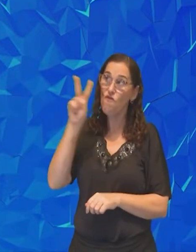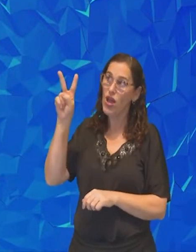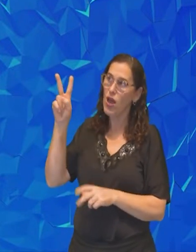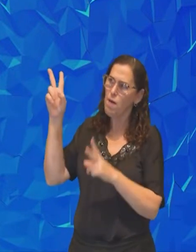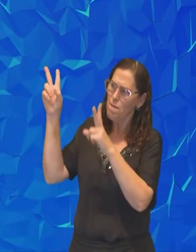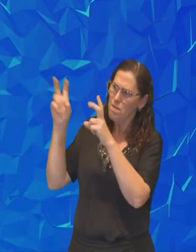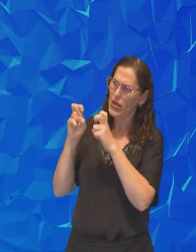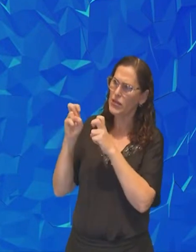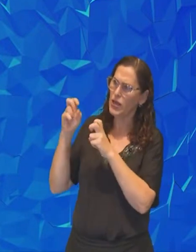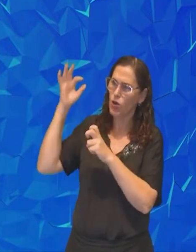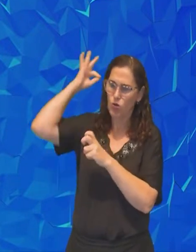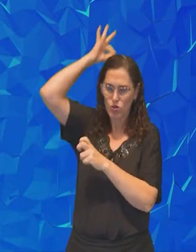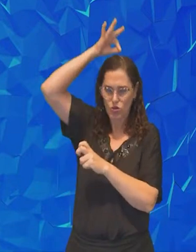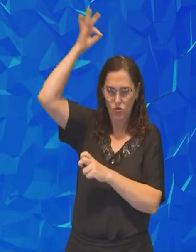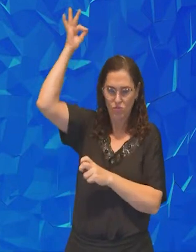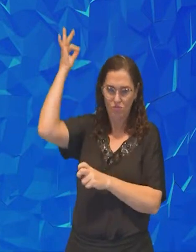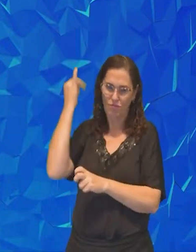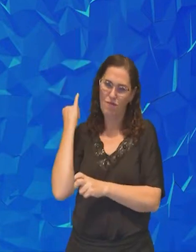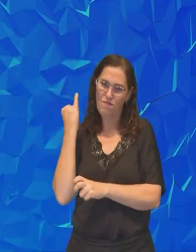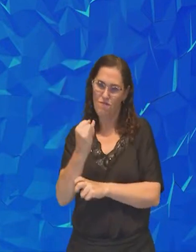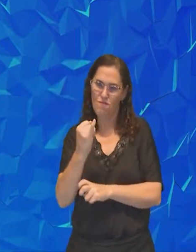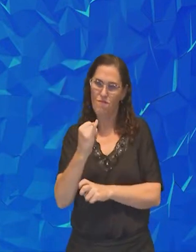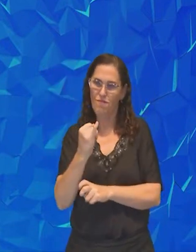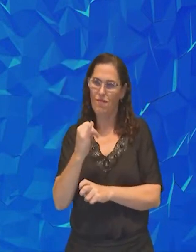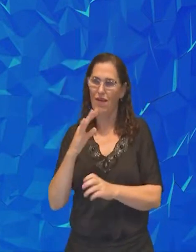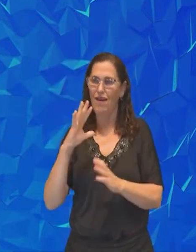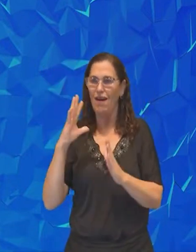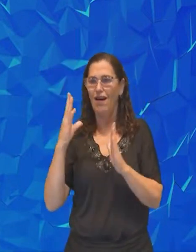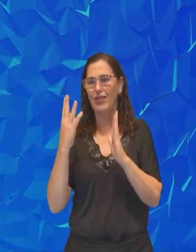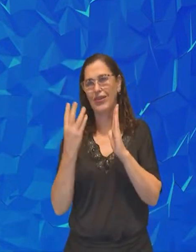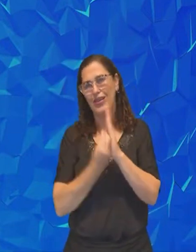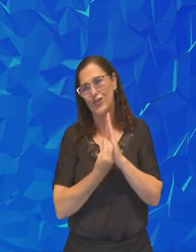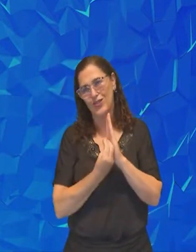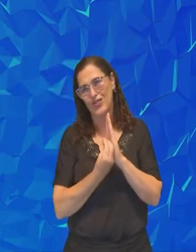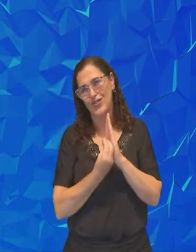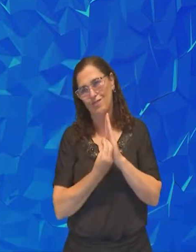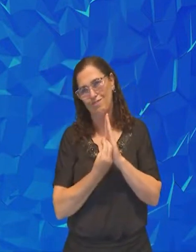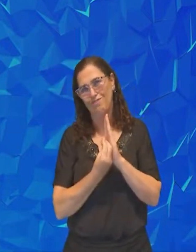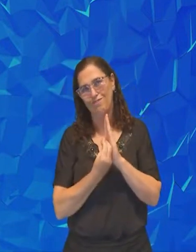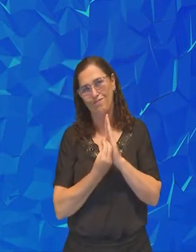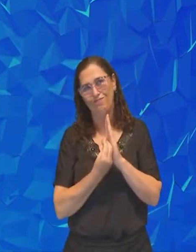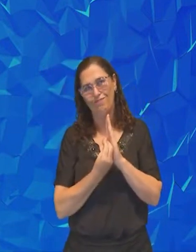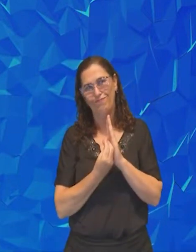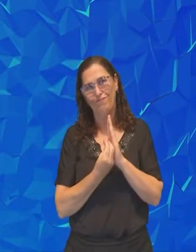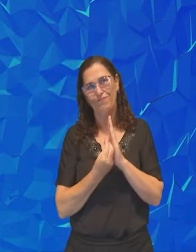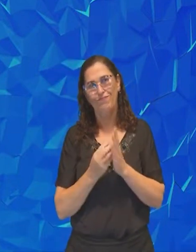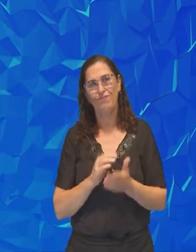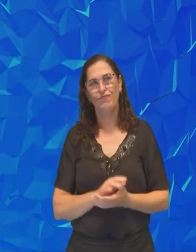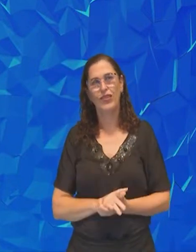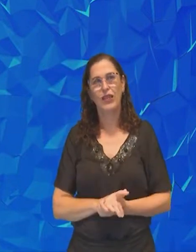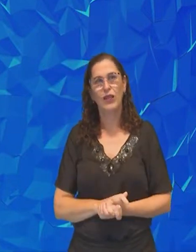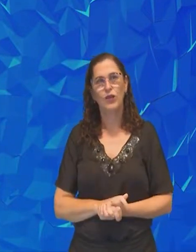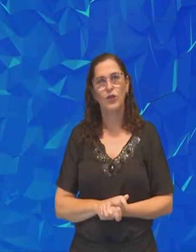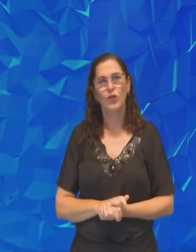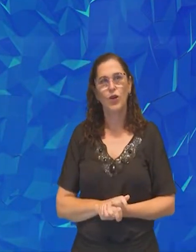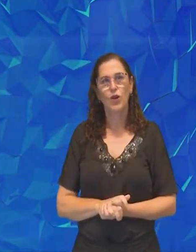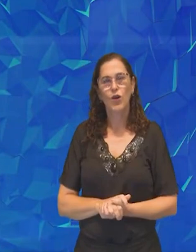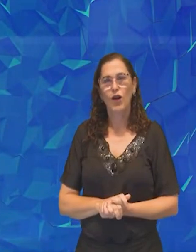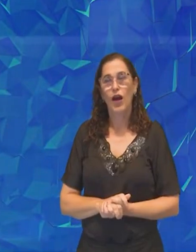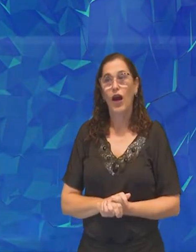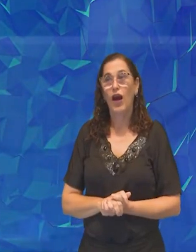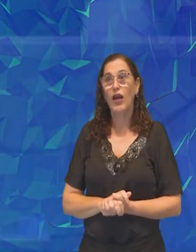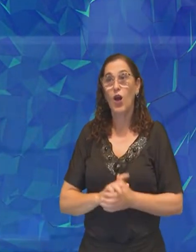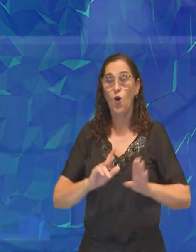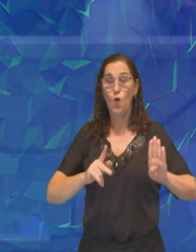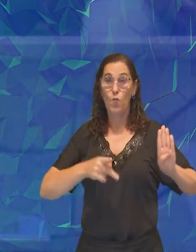ouça o que o Espírito diz às igrejas. Aqui ele faz a promessa